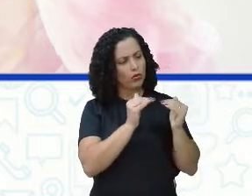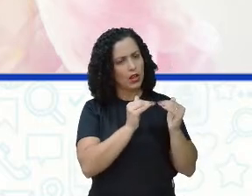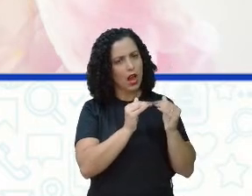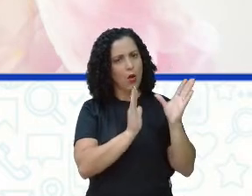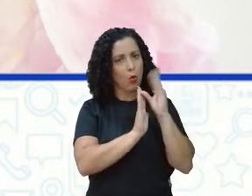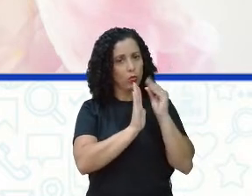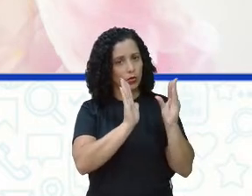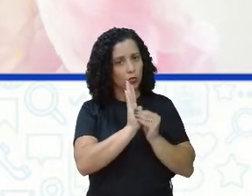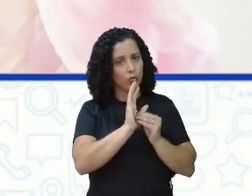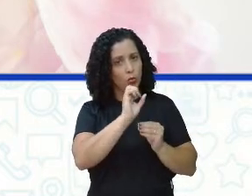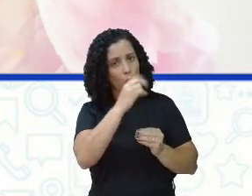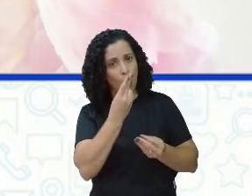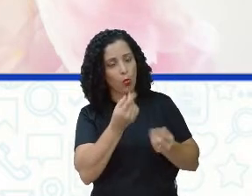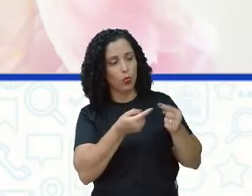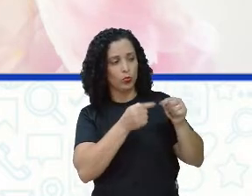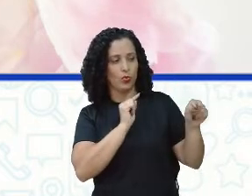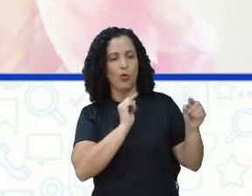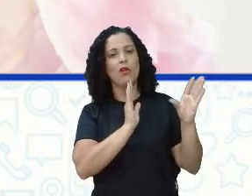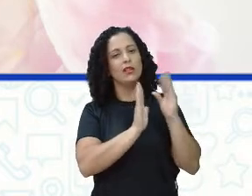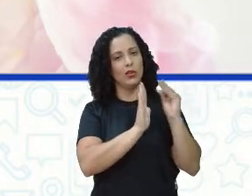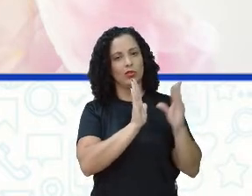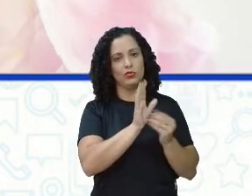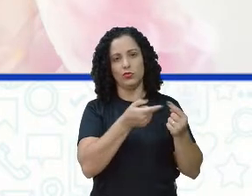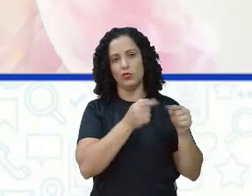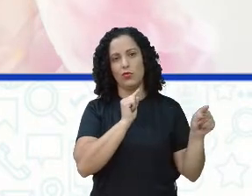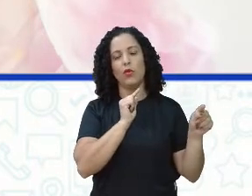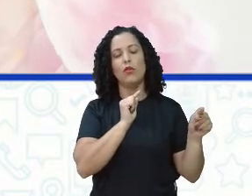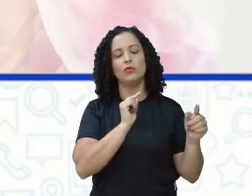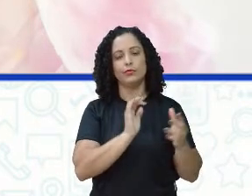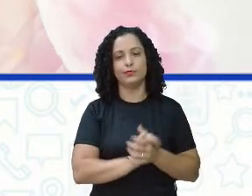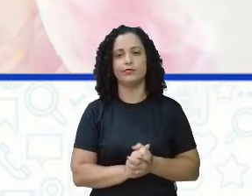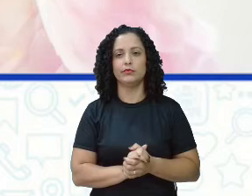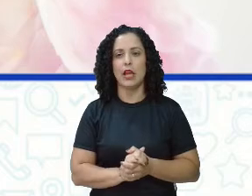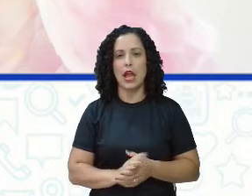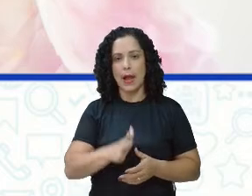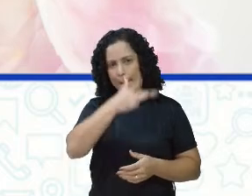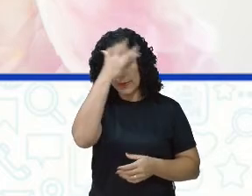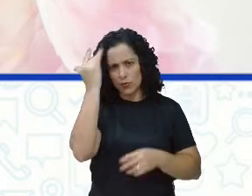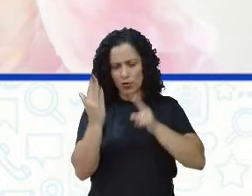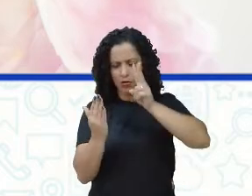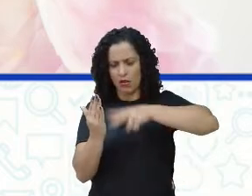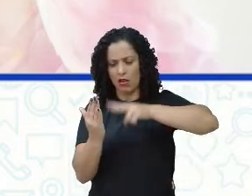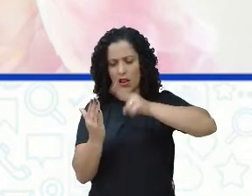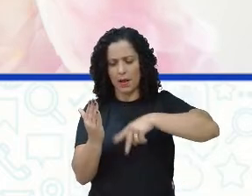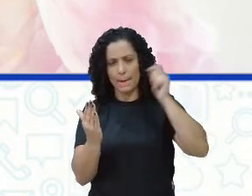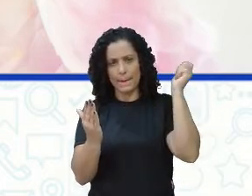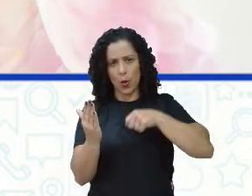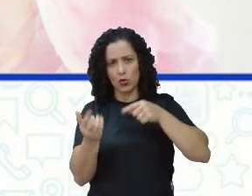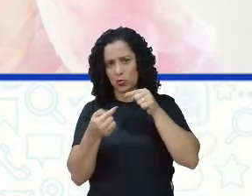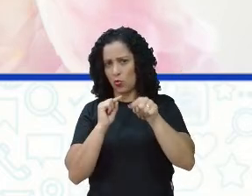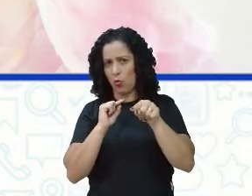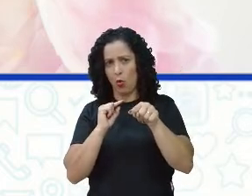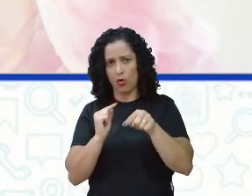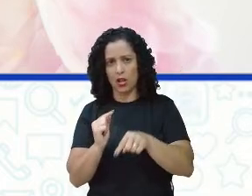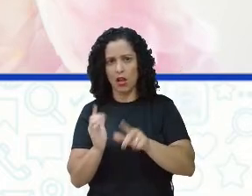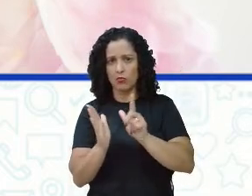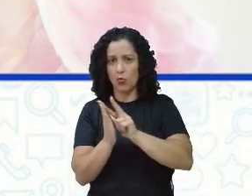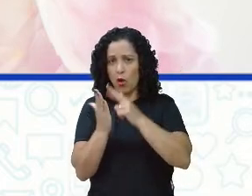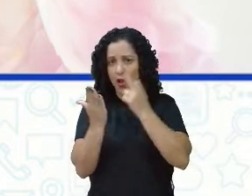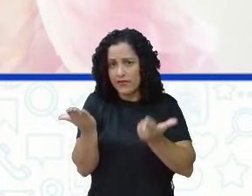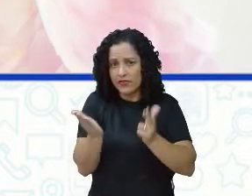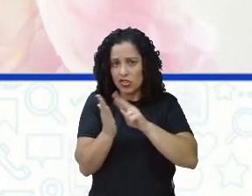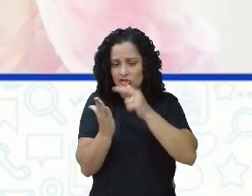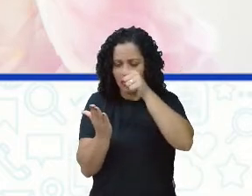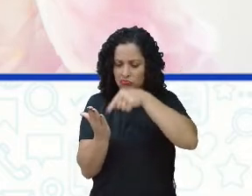eu posso também discordar dela. Ou seja, o leitor pode não concordar com a matéria produzida pelo jornal ou revista. Dessa forma,